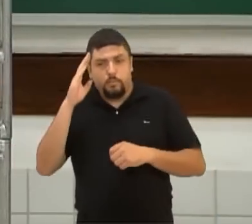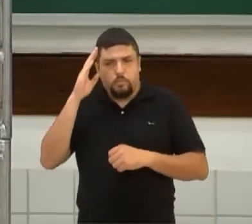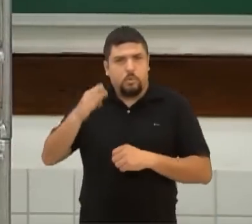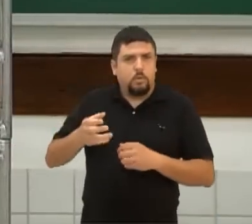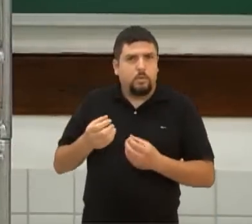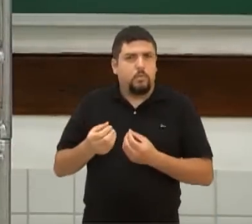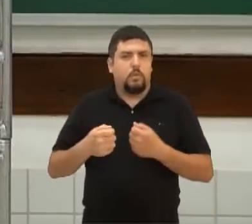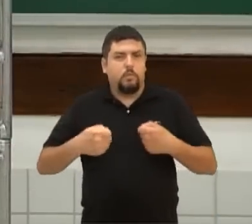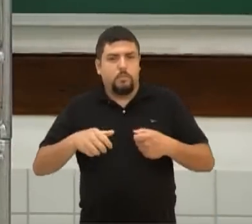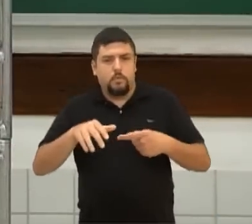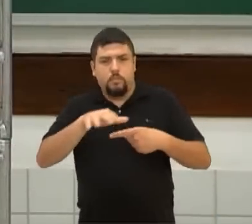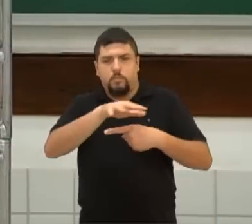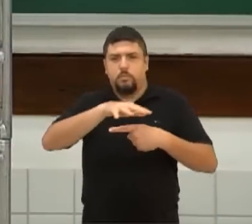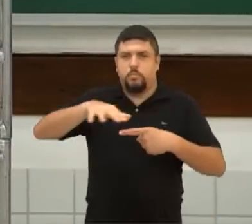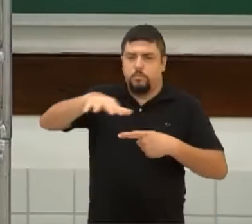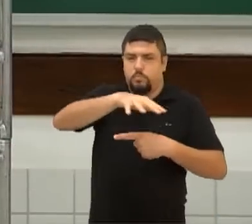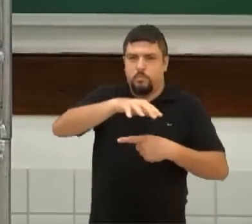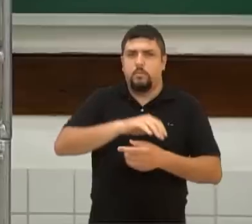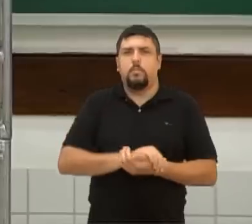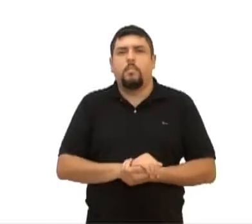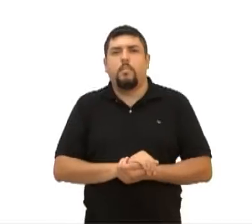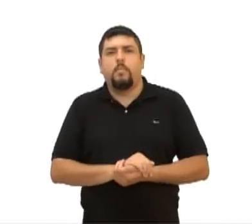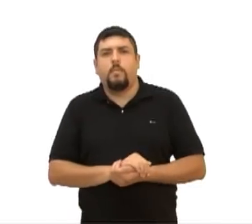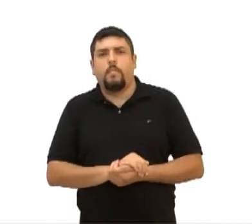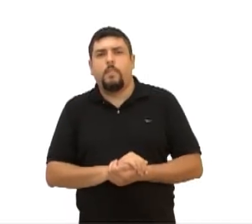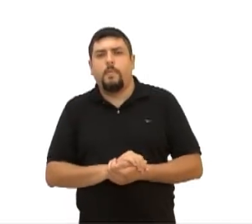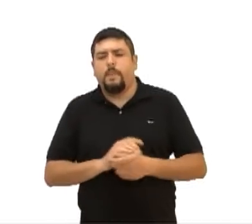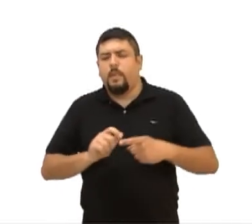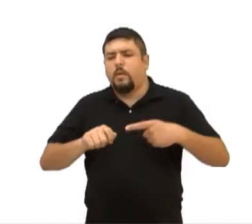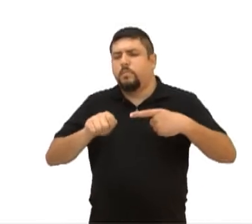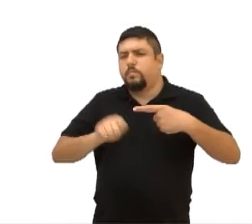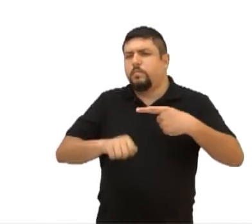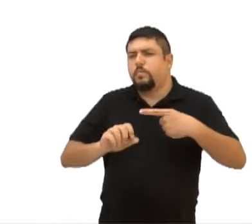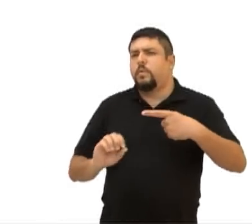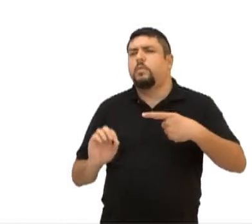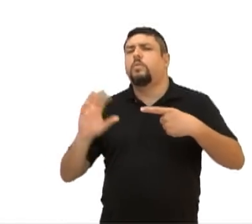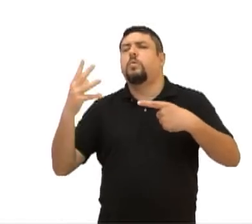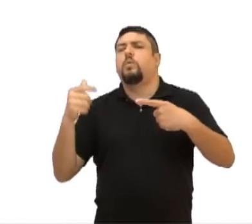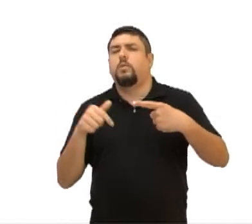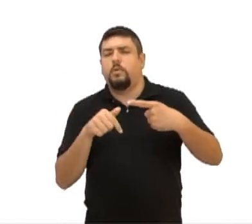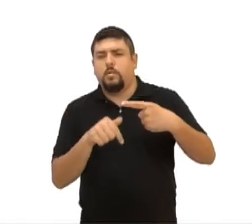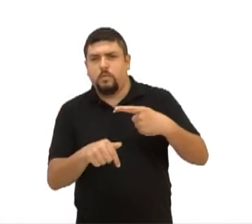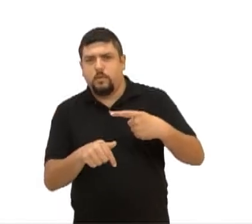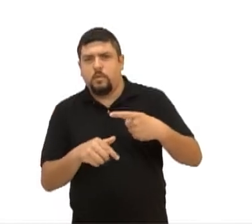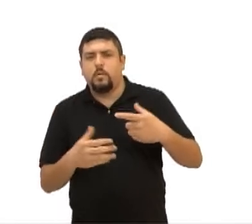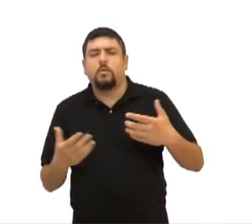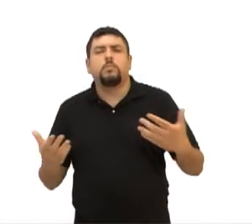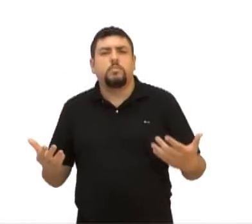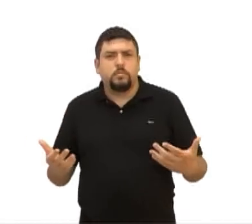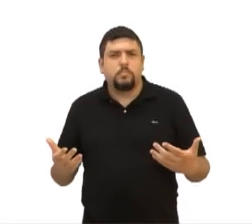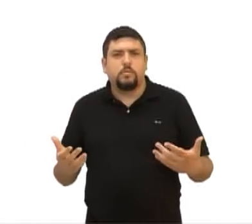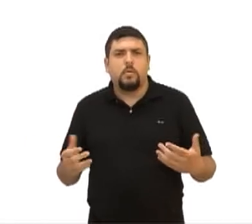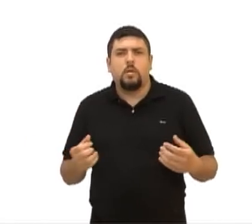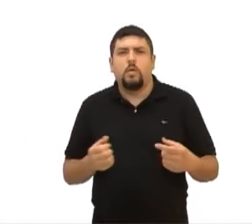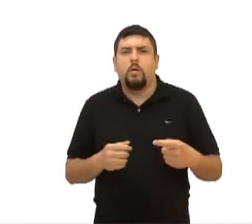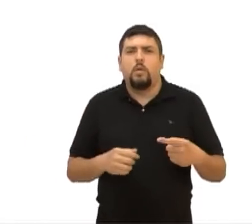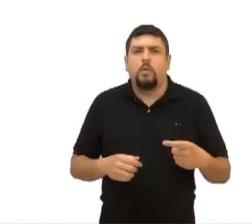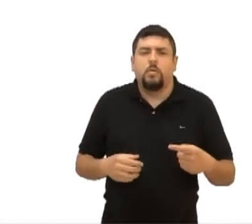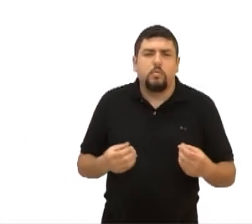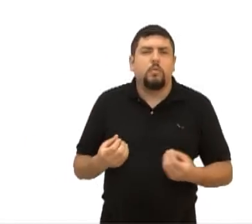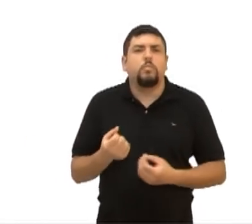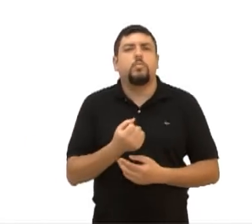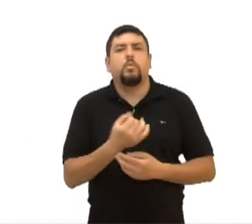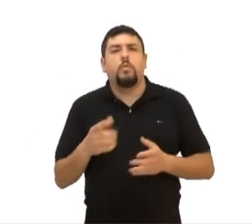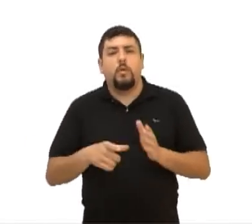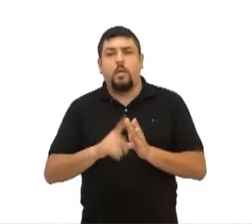o espaço amostral. A probabilidade de ocorrer a soma 7. A professora já mostrou ali naquela tabelinha. 1 e 6, 2